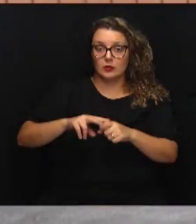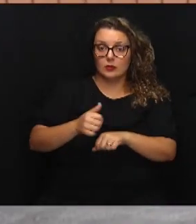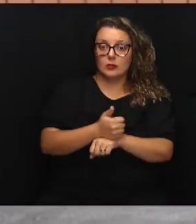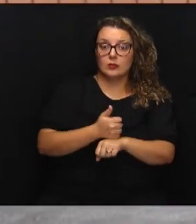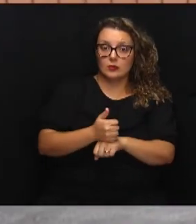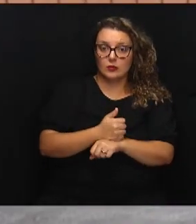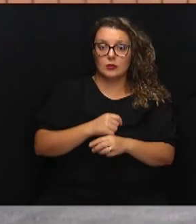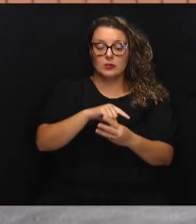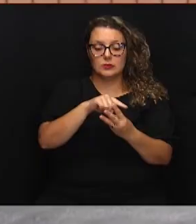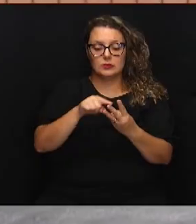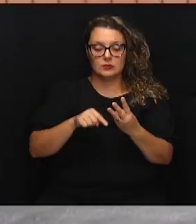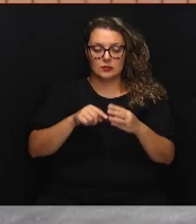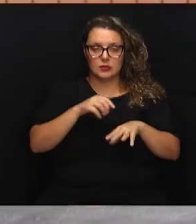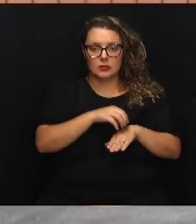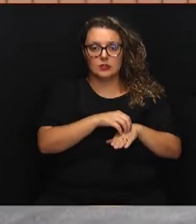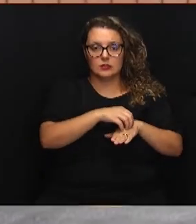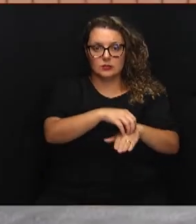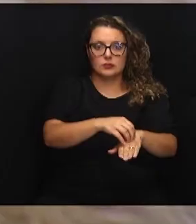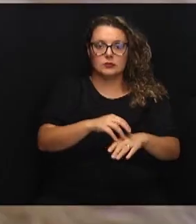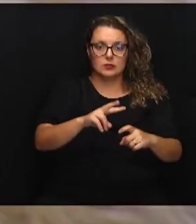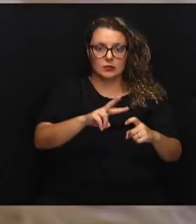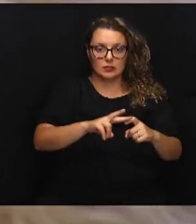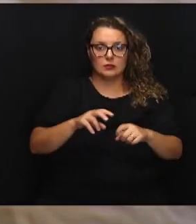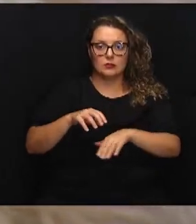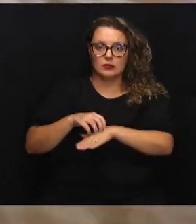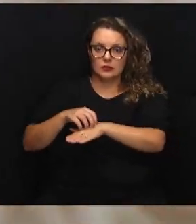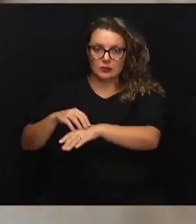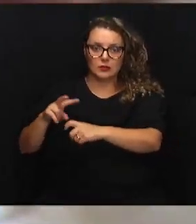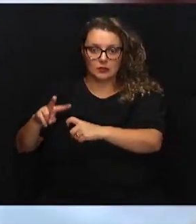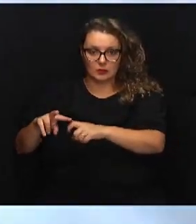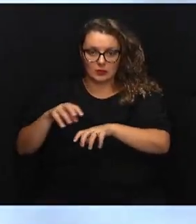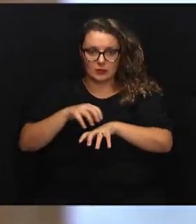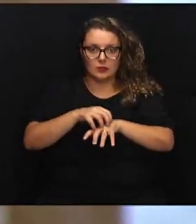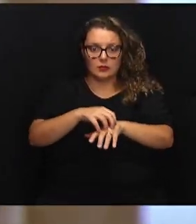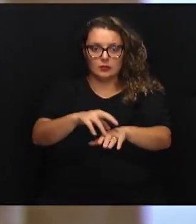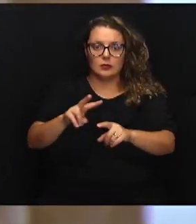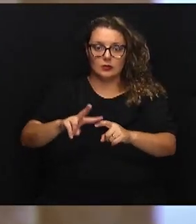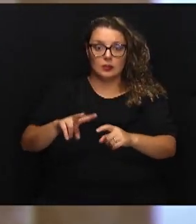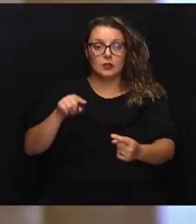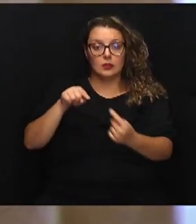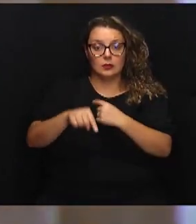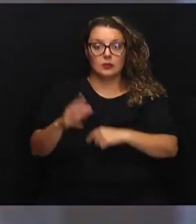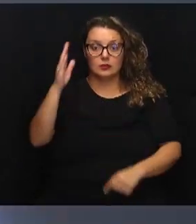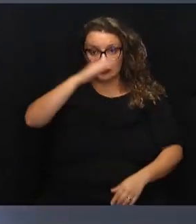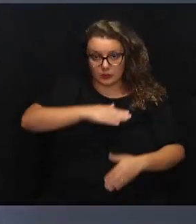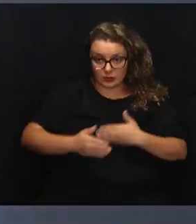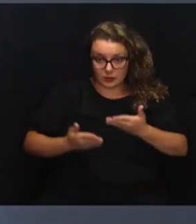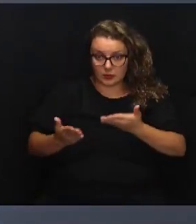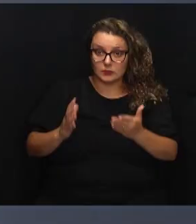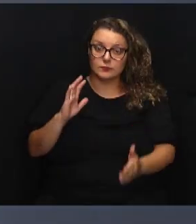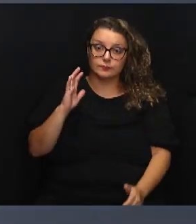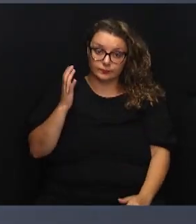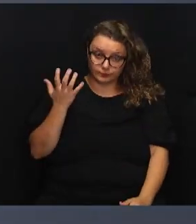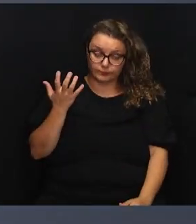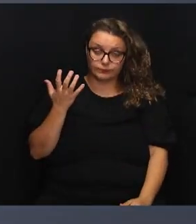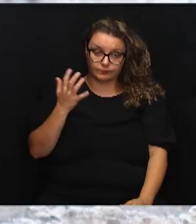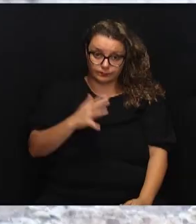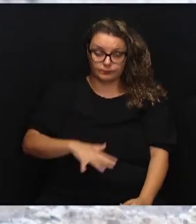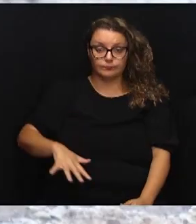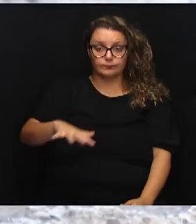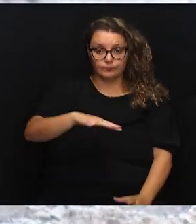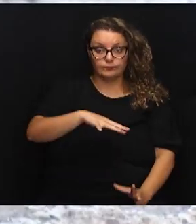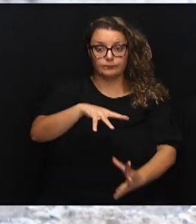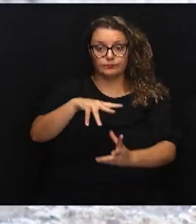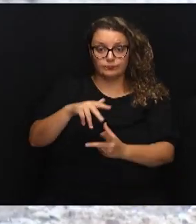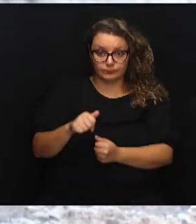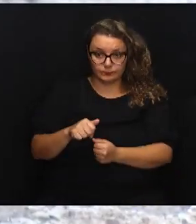3 consultórios que ficam em cada unidade. Na contramão dos maus tratos que ainda acontecem, no âmbito mundial, a